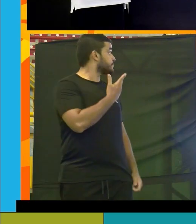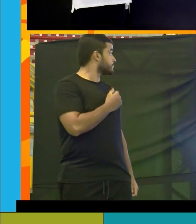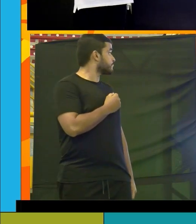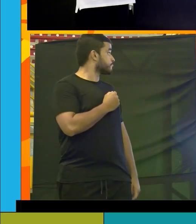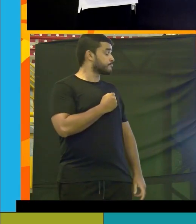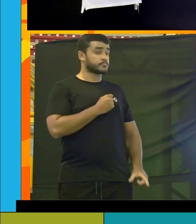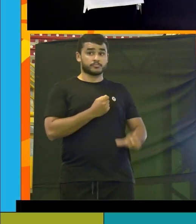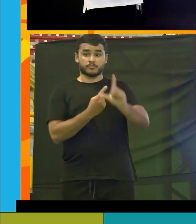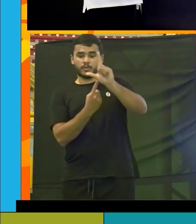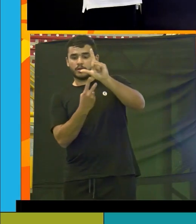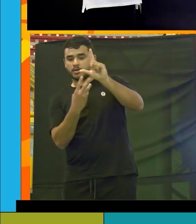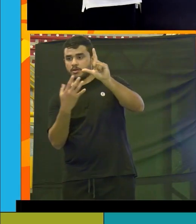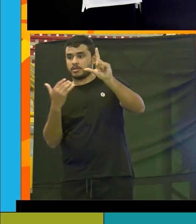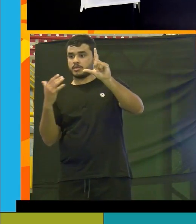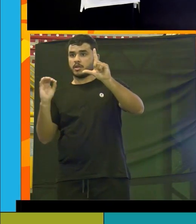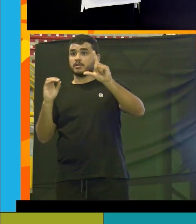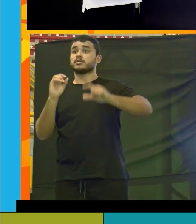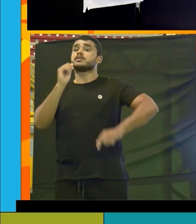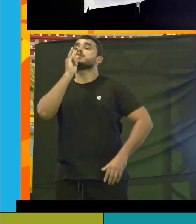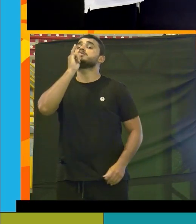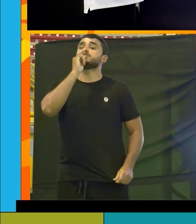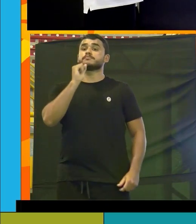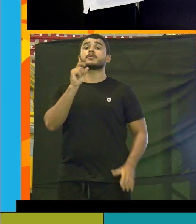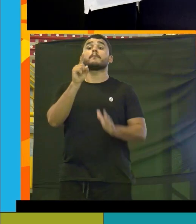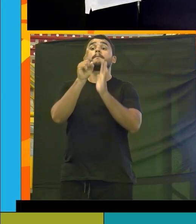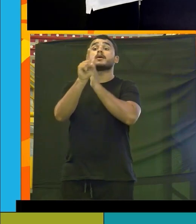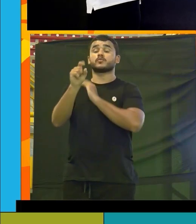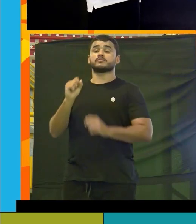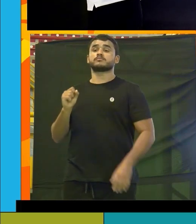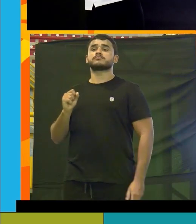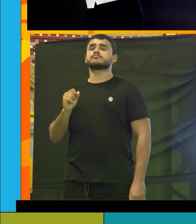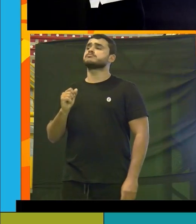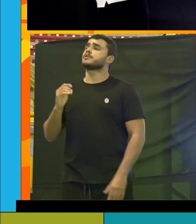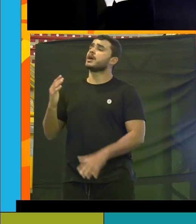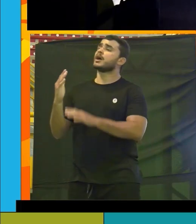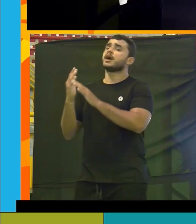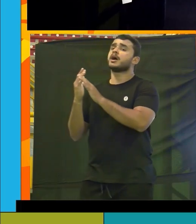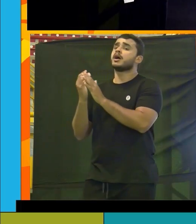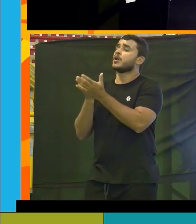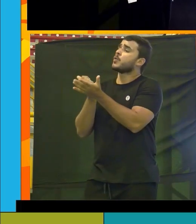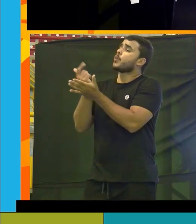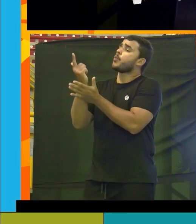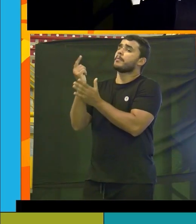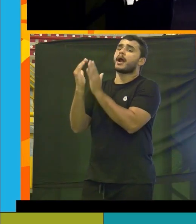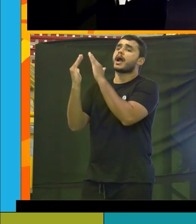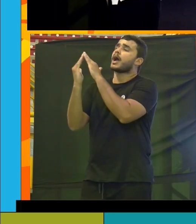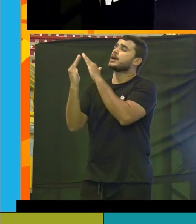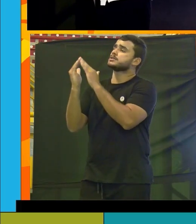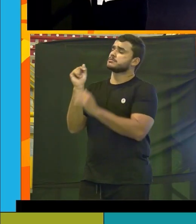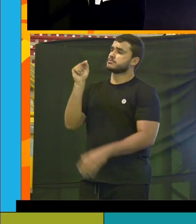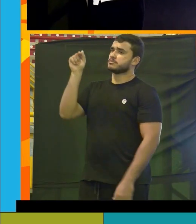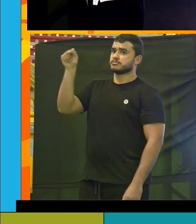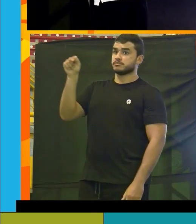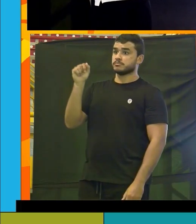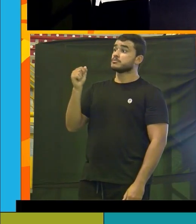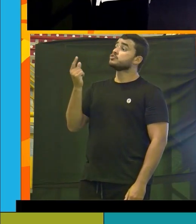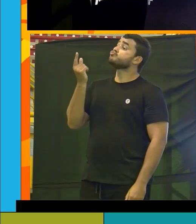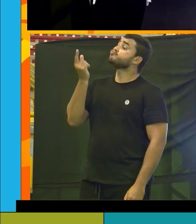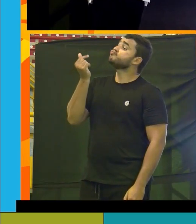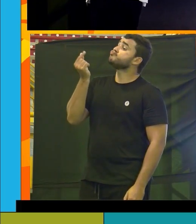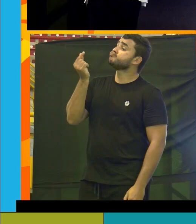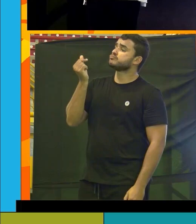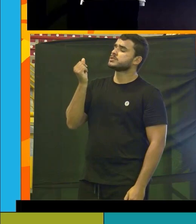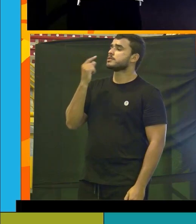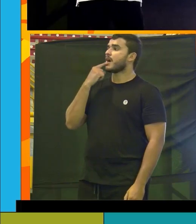uma especulação, tá, pessoal? Isso é uma especulação. Seria maravilhoso que isso, na verdade, existisse, mas é uma